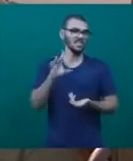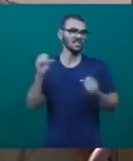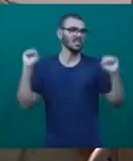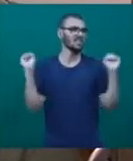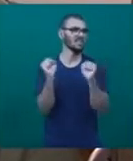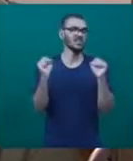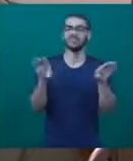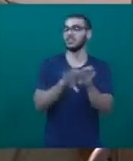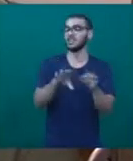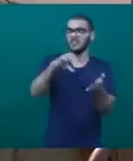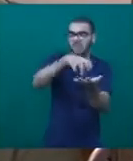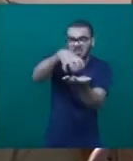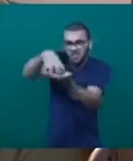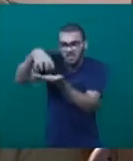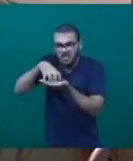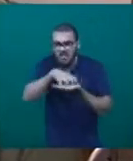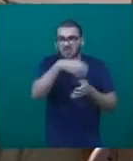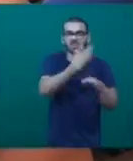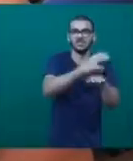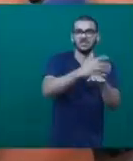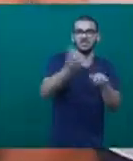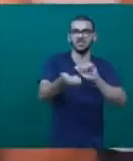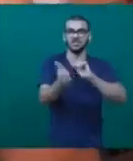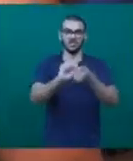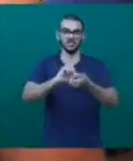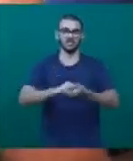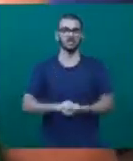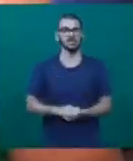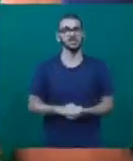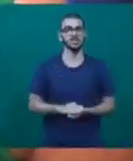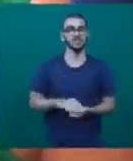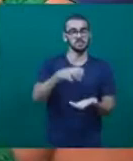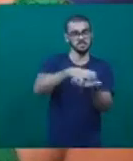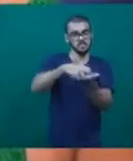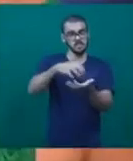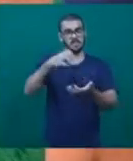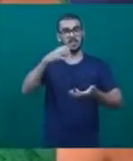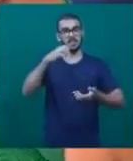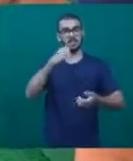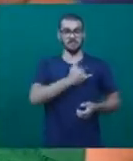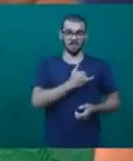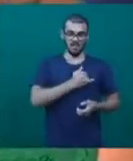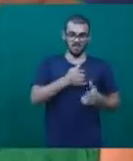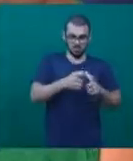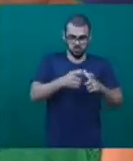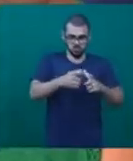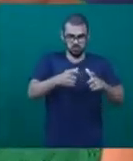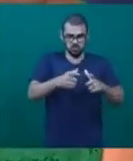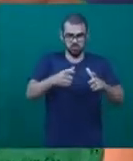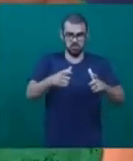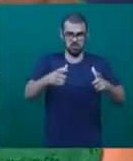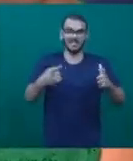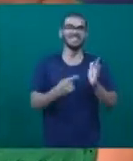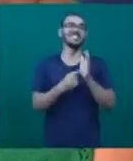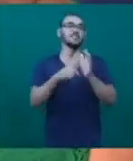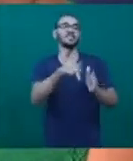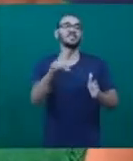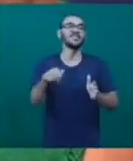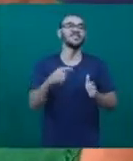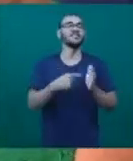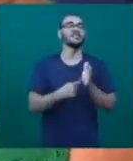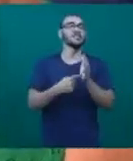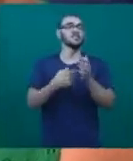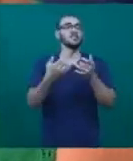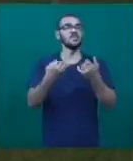atividades e ações, mas com as equipes de treinamento. O campus Pontal de Tuiutaba está em expansão. A professora Rosana conta